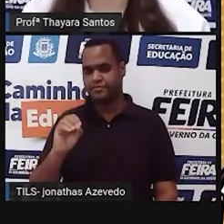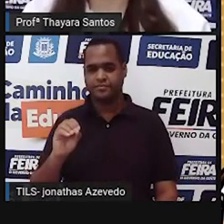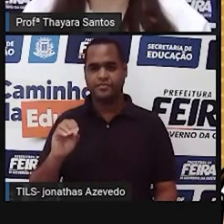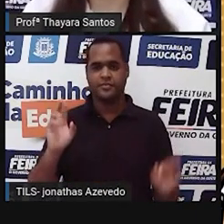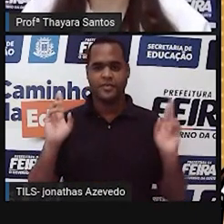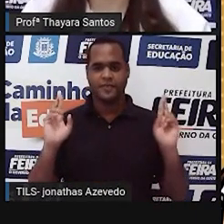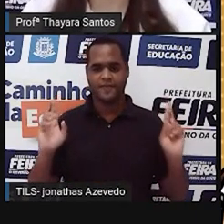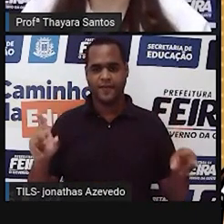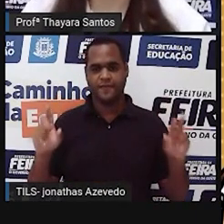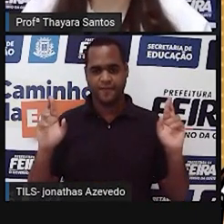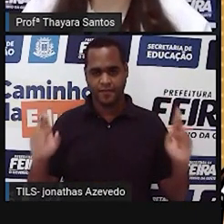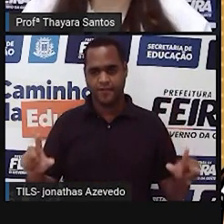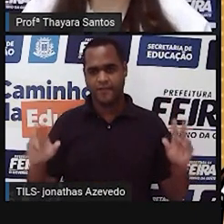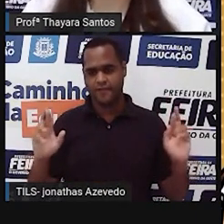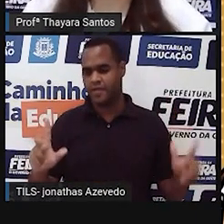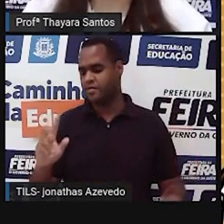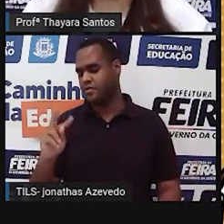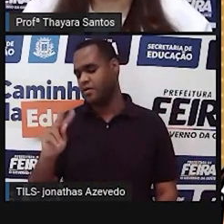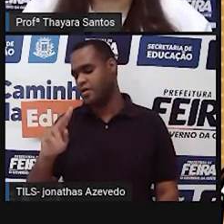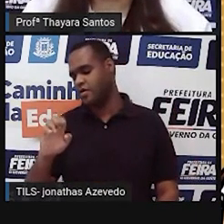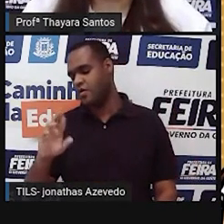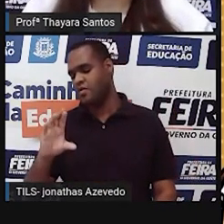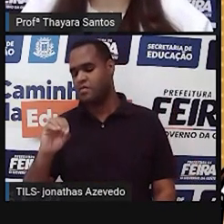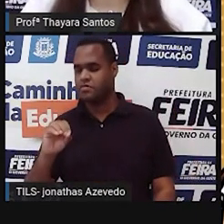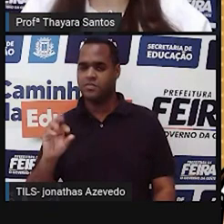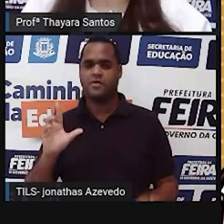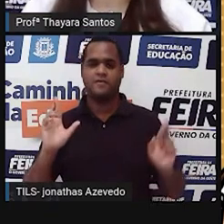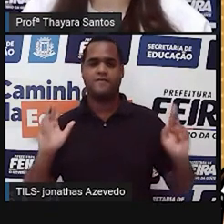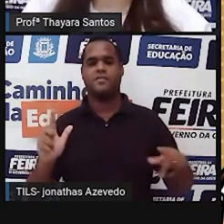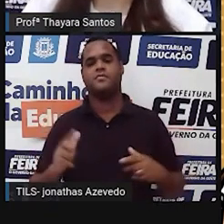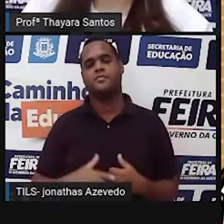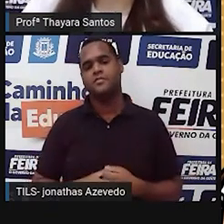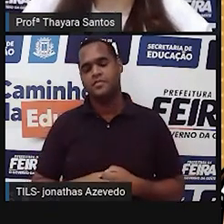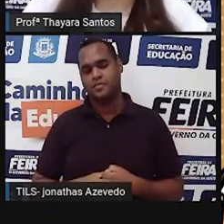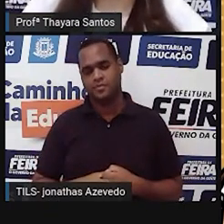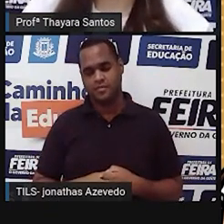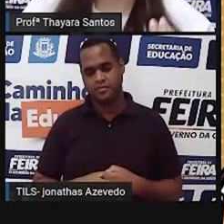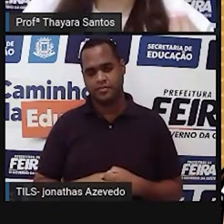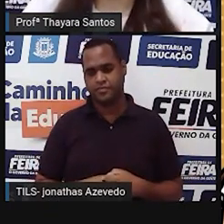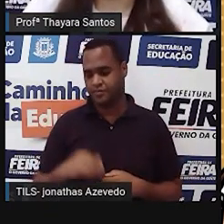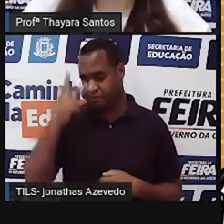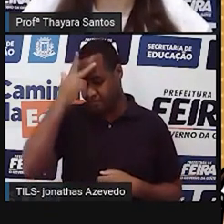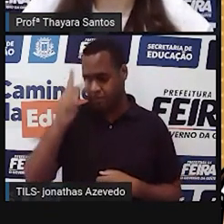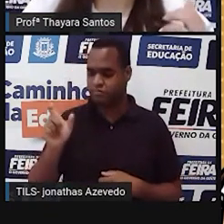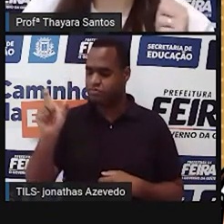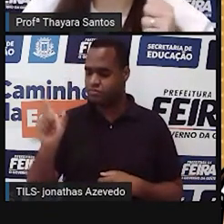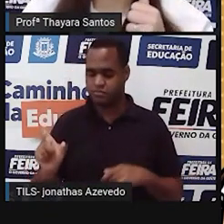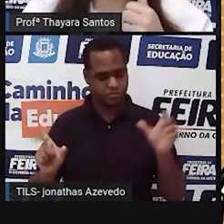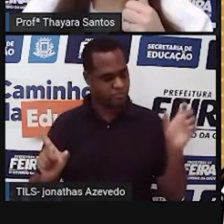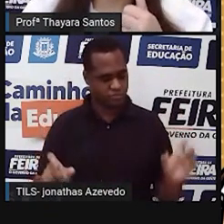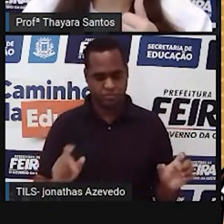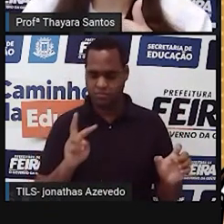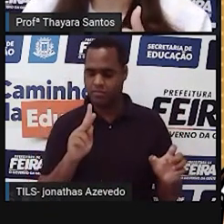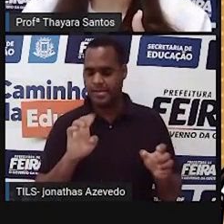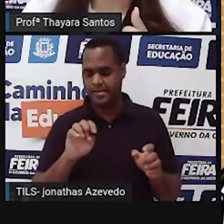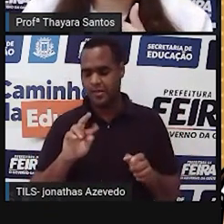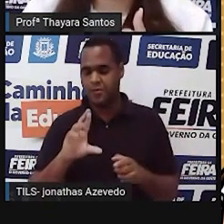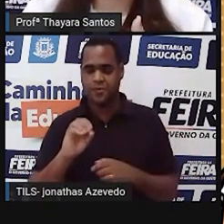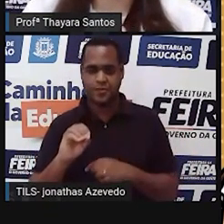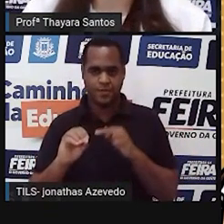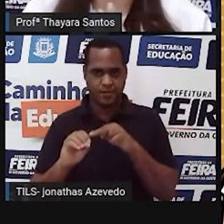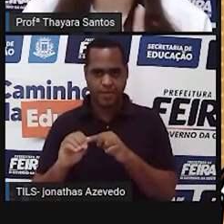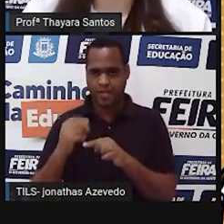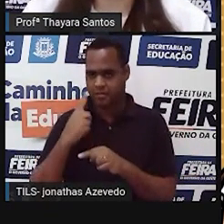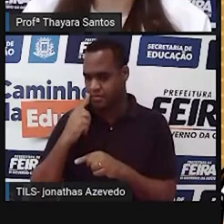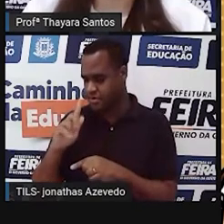esse exemplo que eu dei agora. Hetero quer dizer diferente. Então, uma pessoa que é heterozigota, ela tem um par de